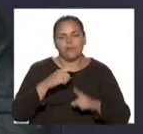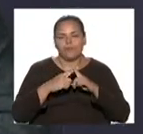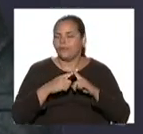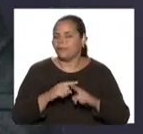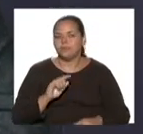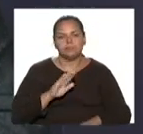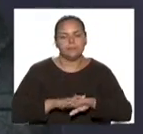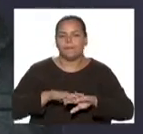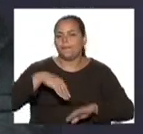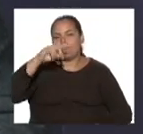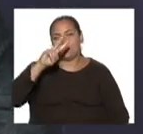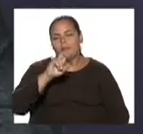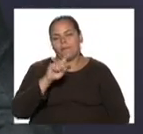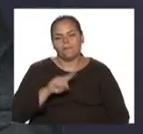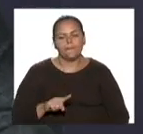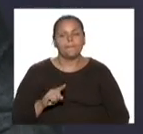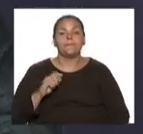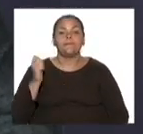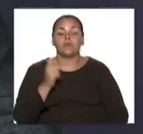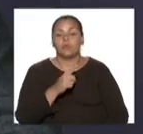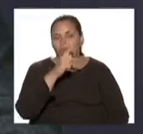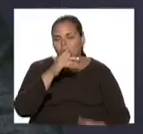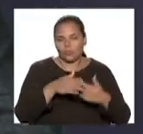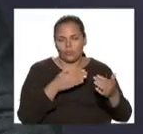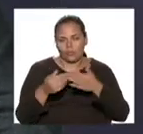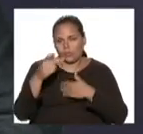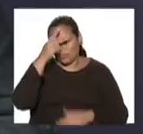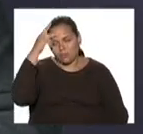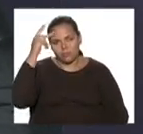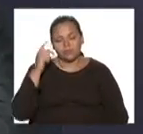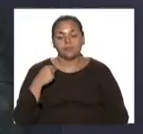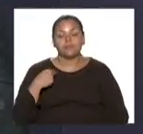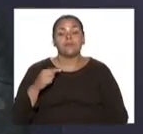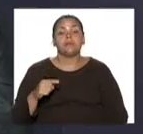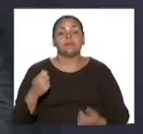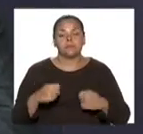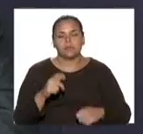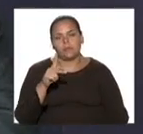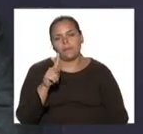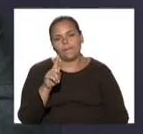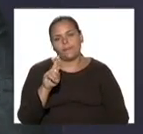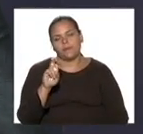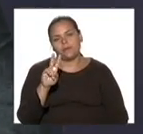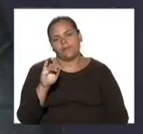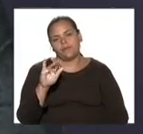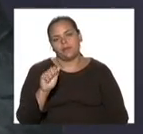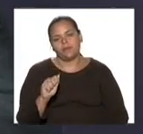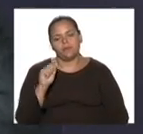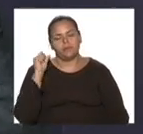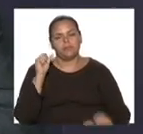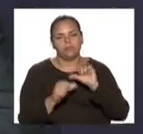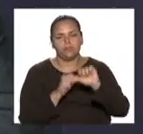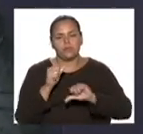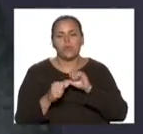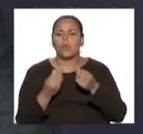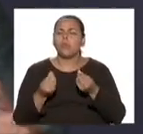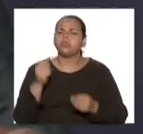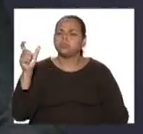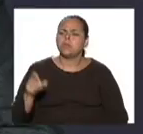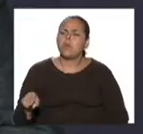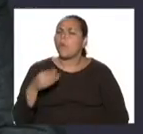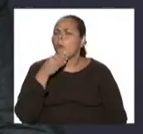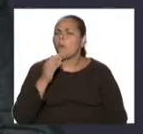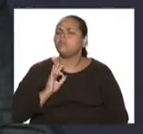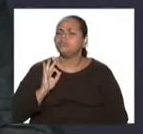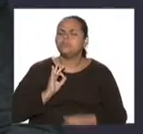público. Então, quando a gente faz o debate no campo da reforma da Previdência, que todo mundo quer aumentar a idade, como é que fica